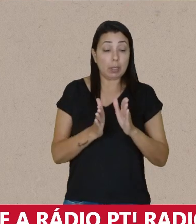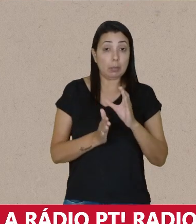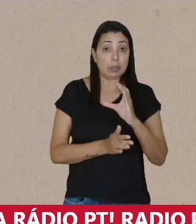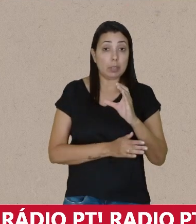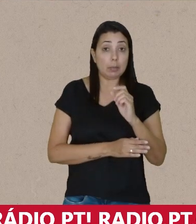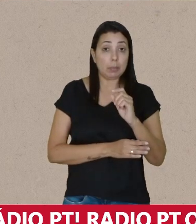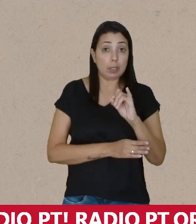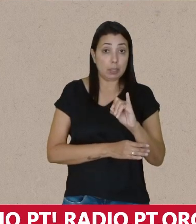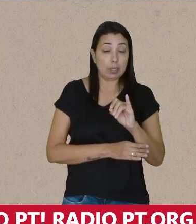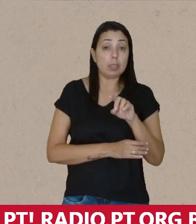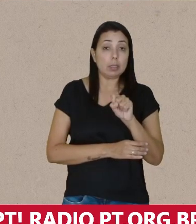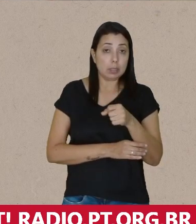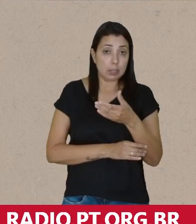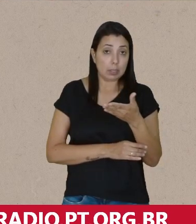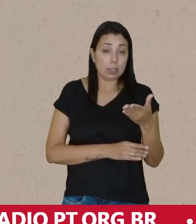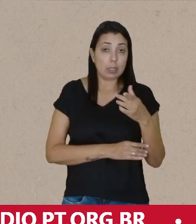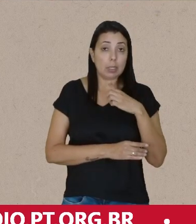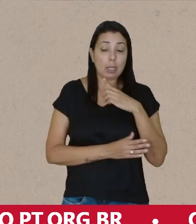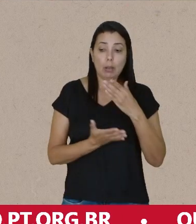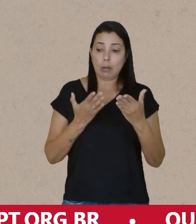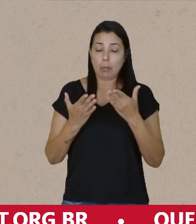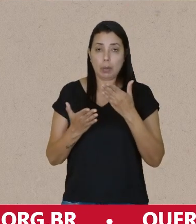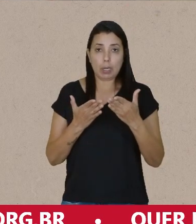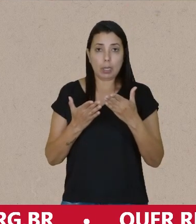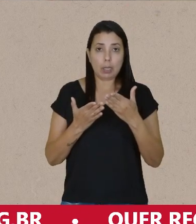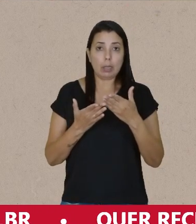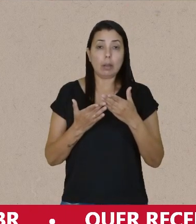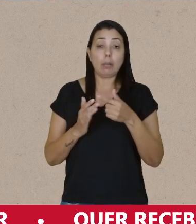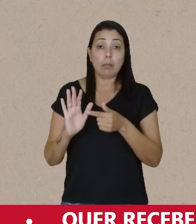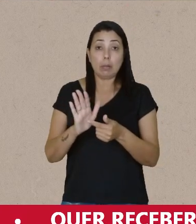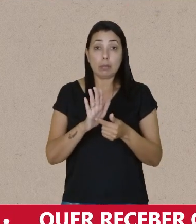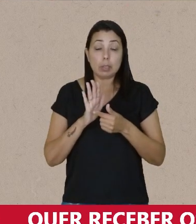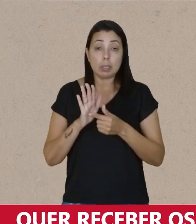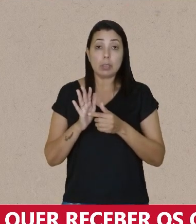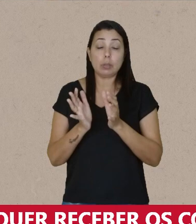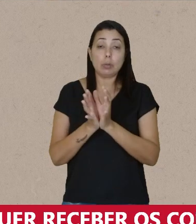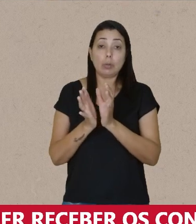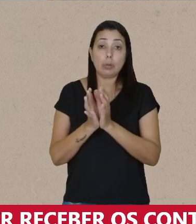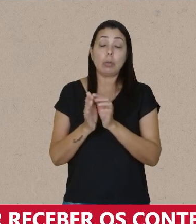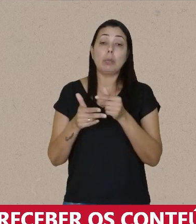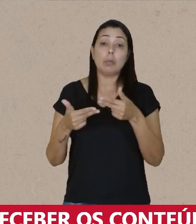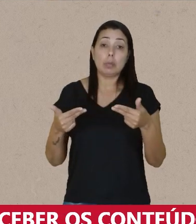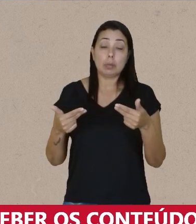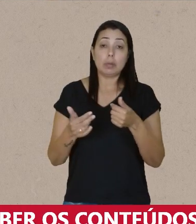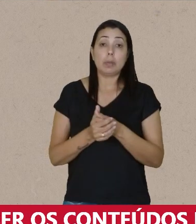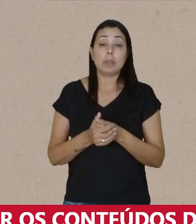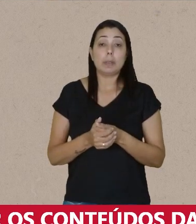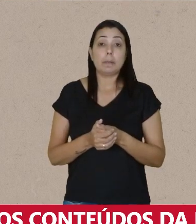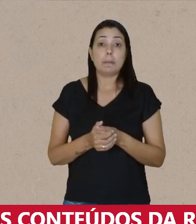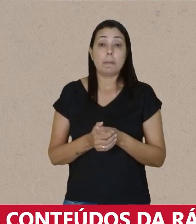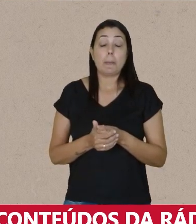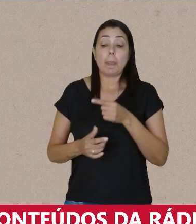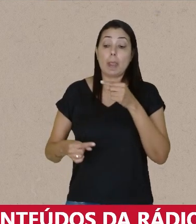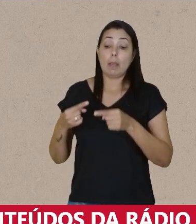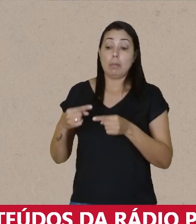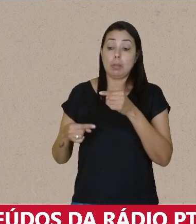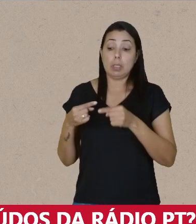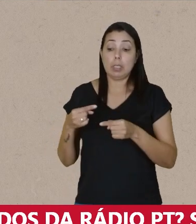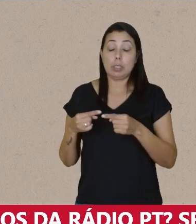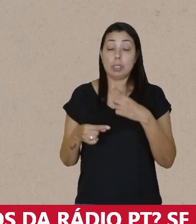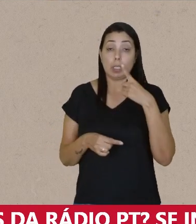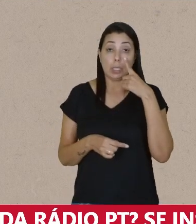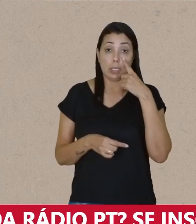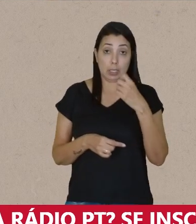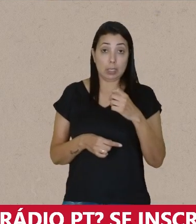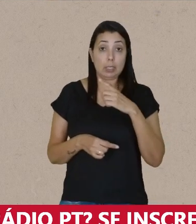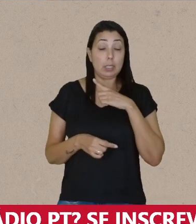CPI, ao a gente se deparar com as evidências, né, do gabinete paralelo, né, da política